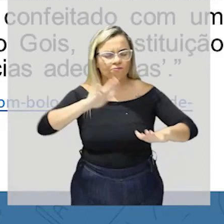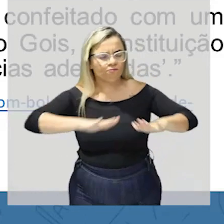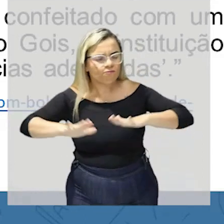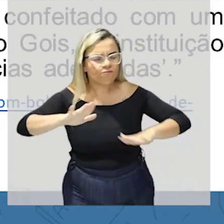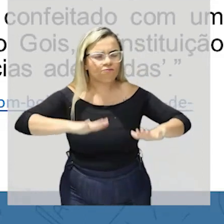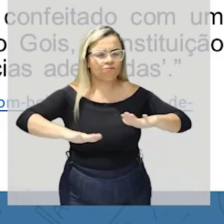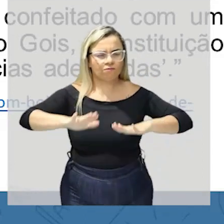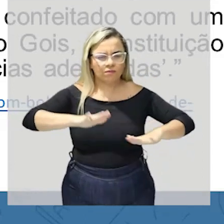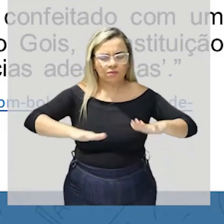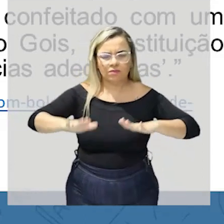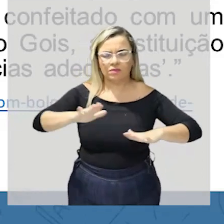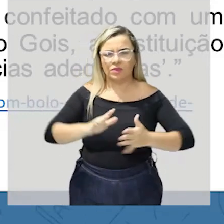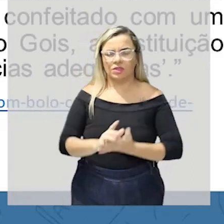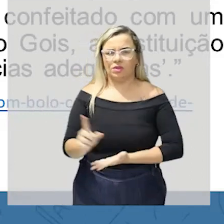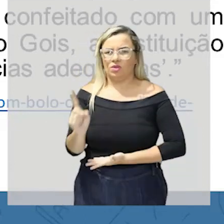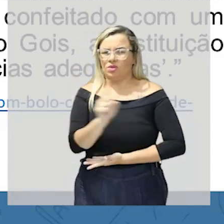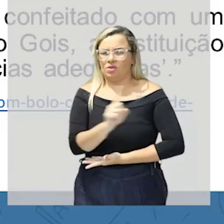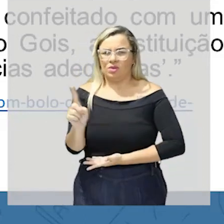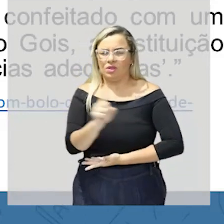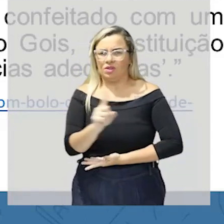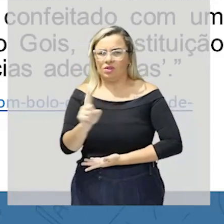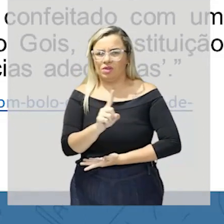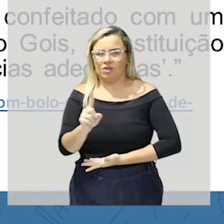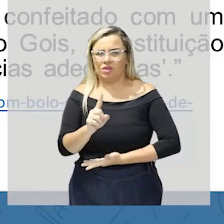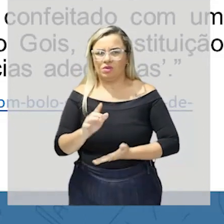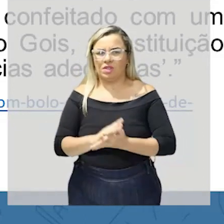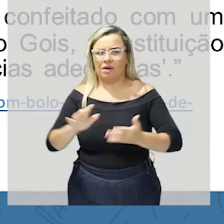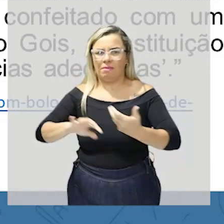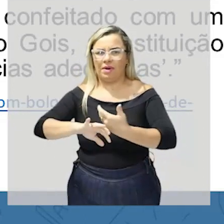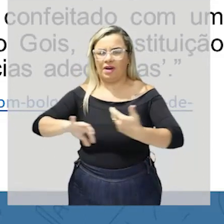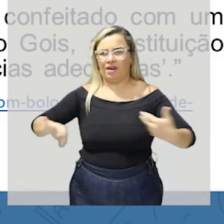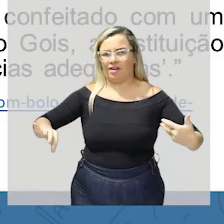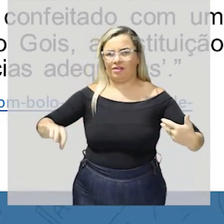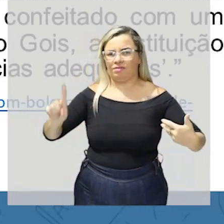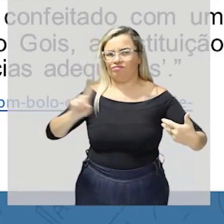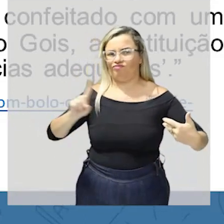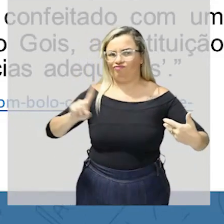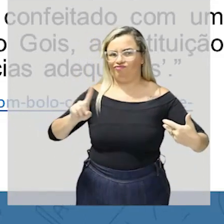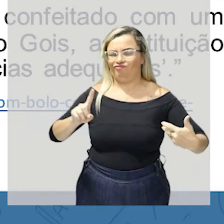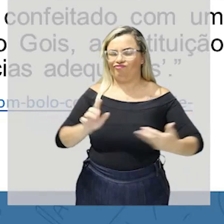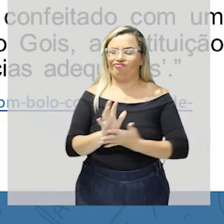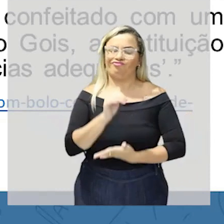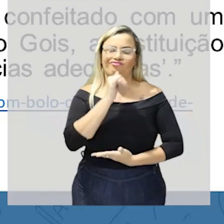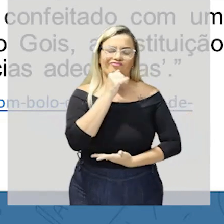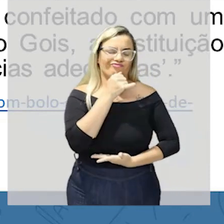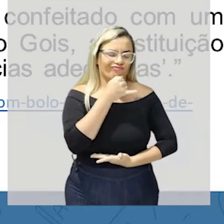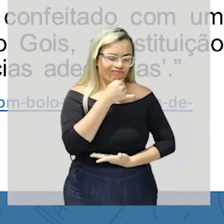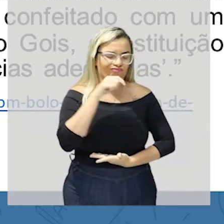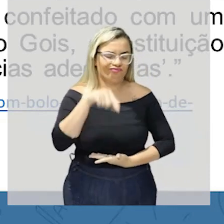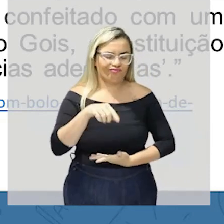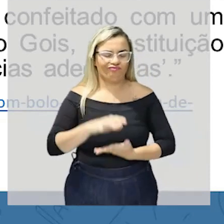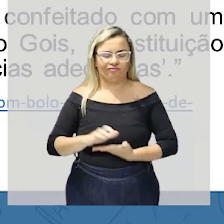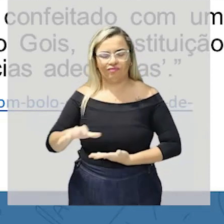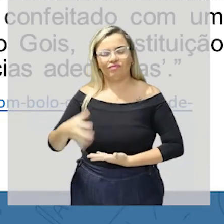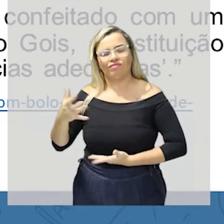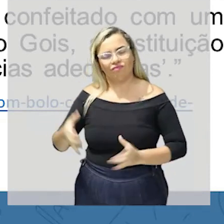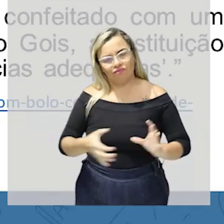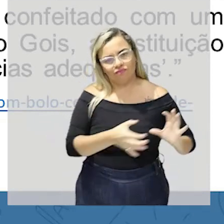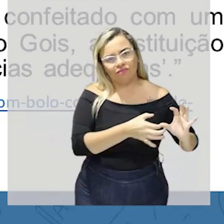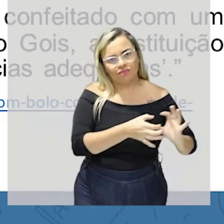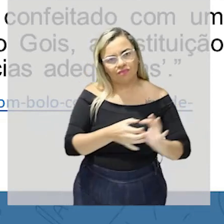situação, ela não é uma situação isolada. Infelizmente, é uma situação que